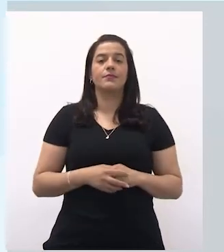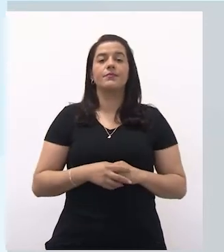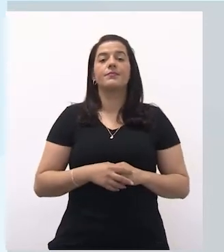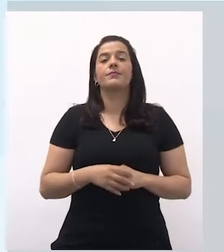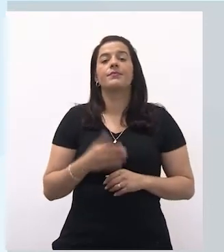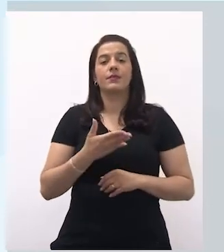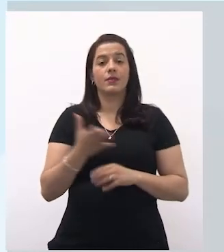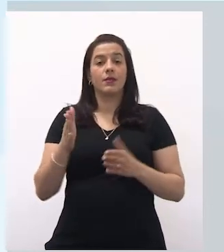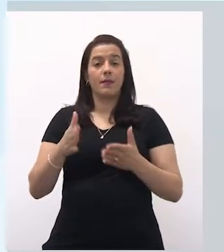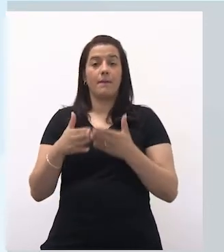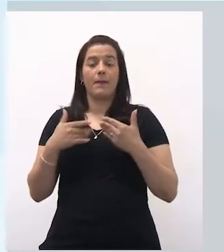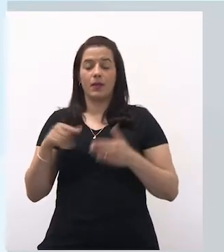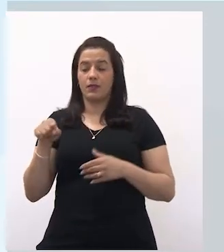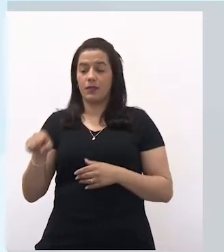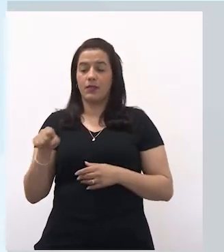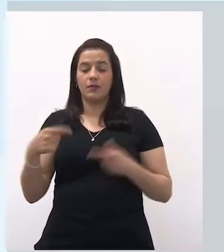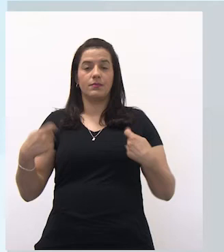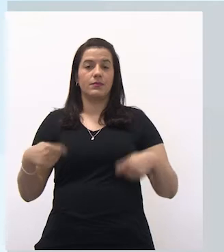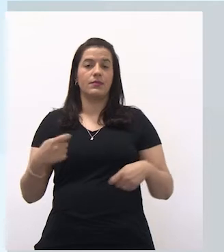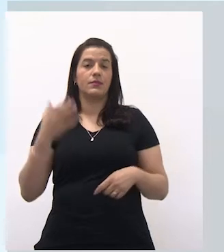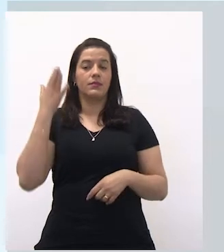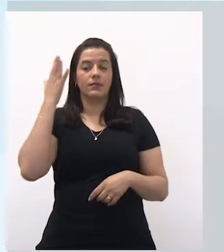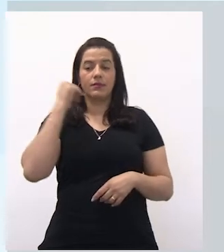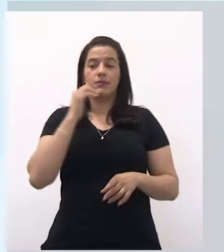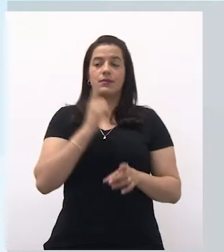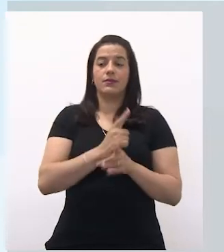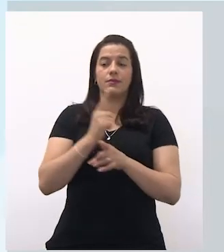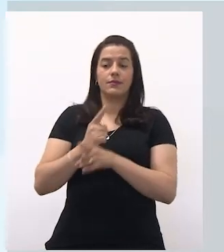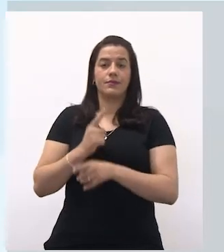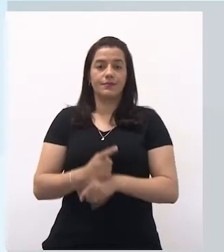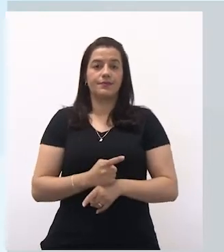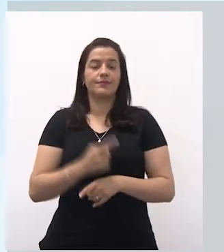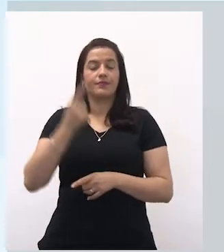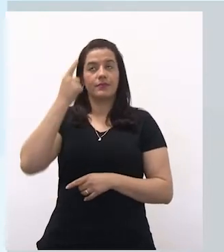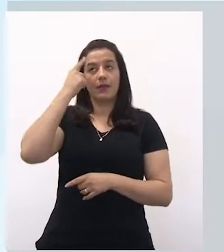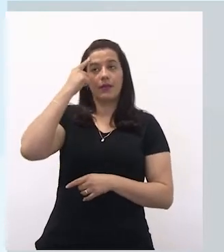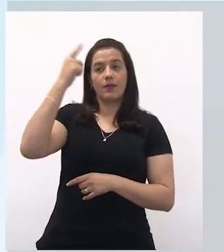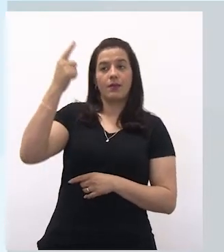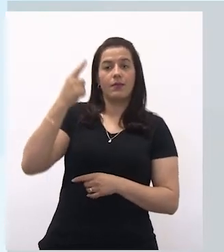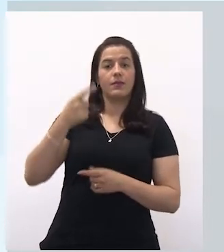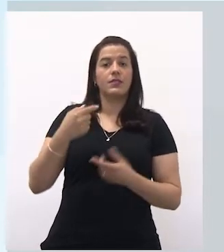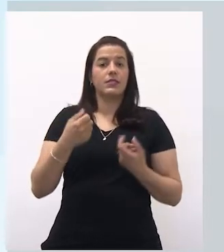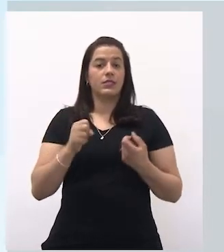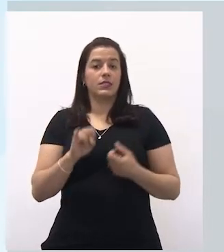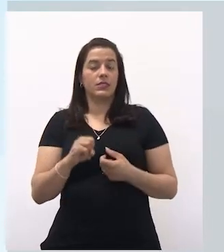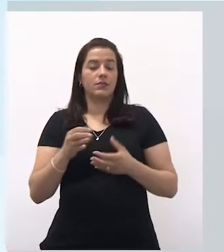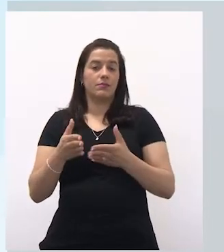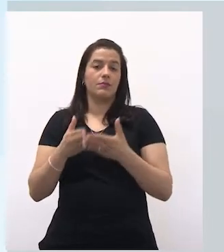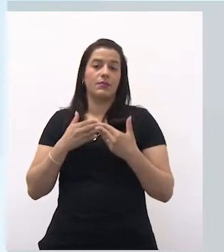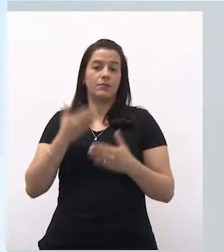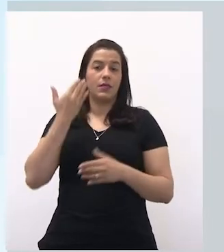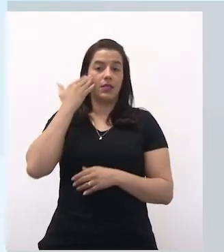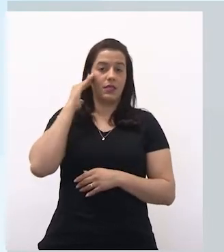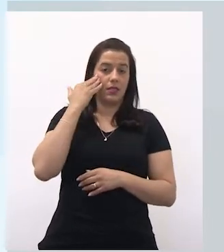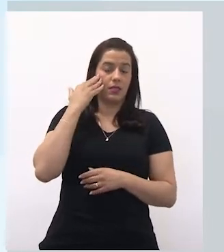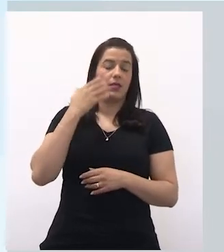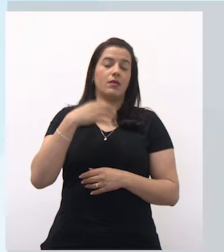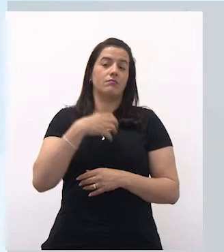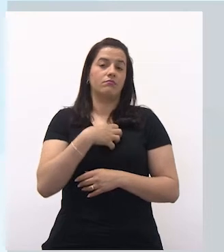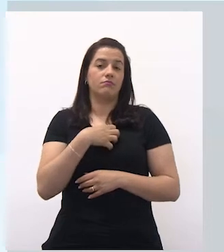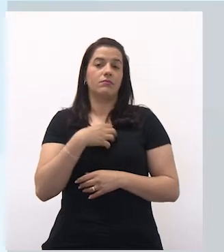conhecimento, o meu aluno tem que saber identificar, meu aluno tem que saber recordar. Se eu cobro compreensão, meu aluno tem que